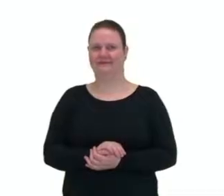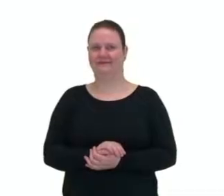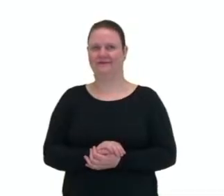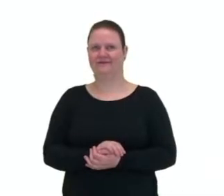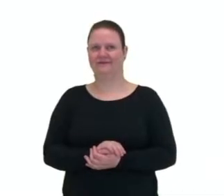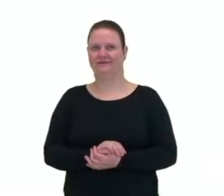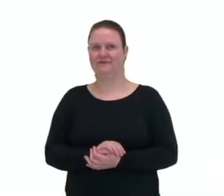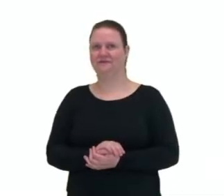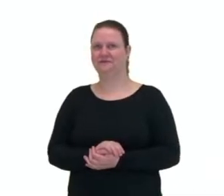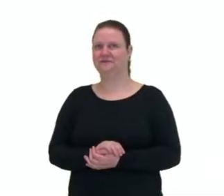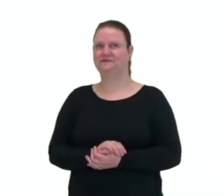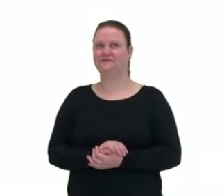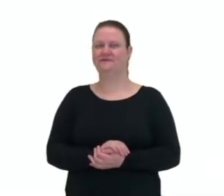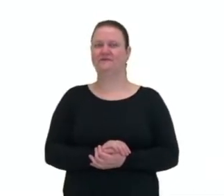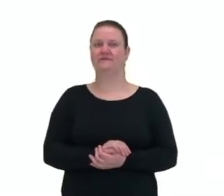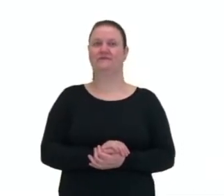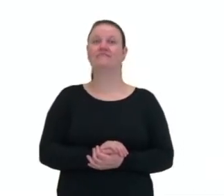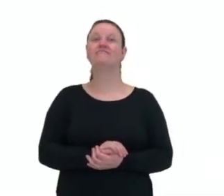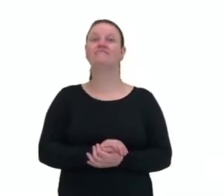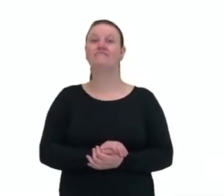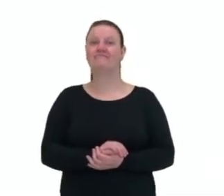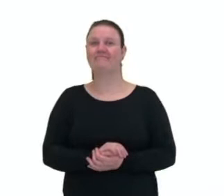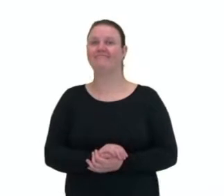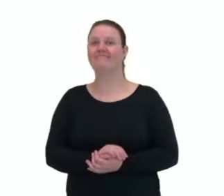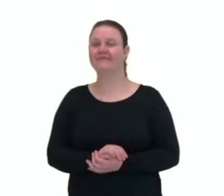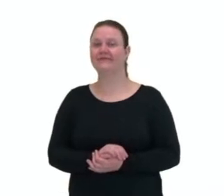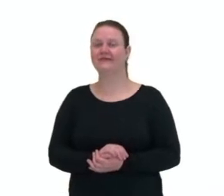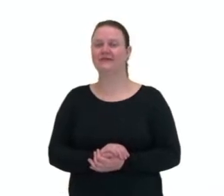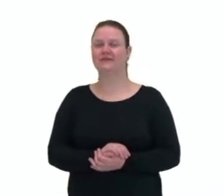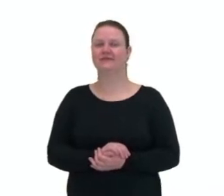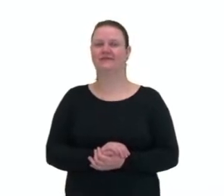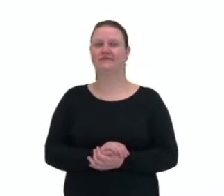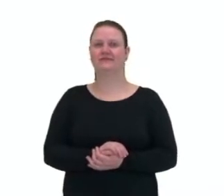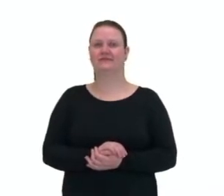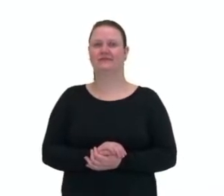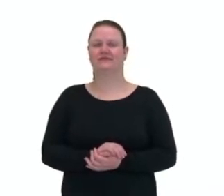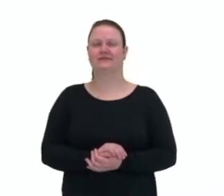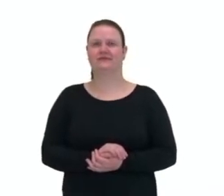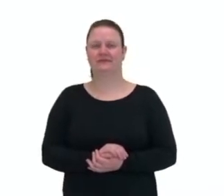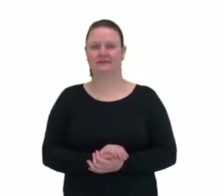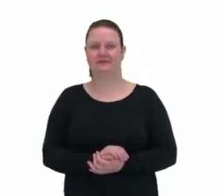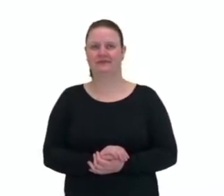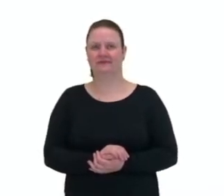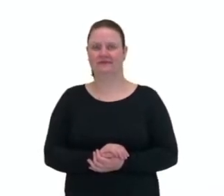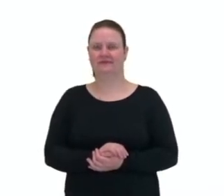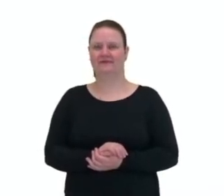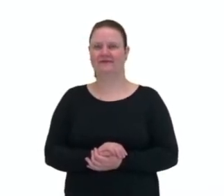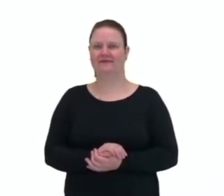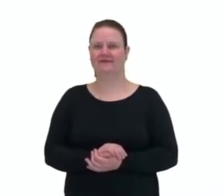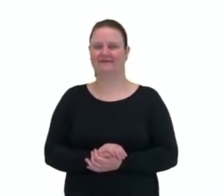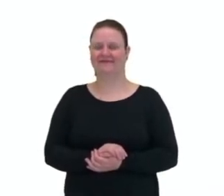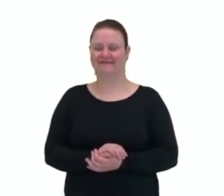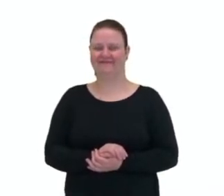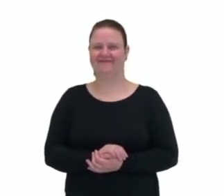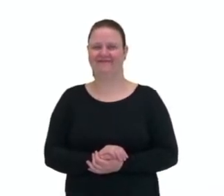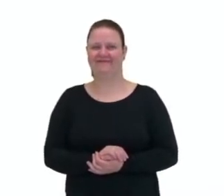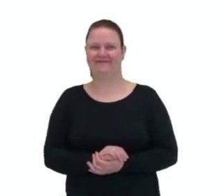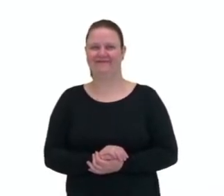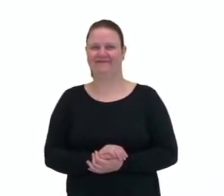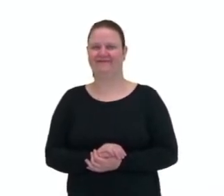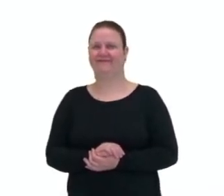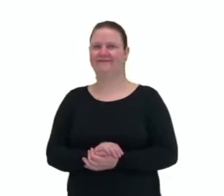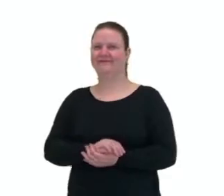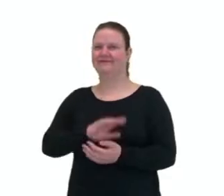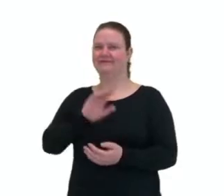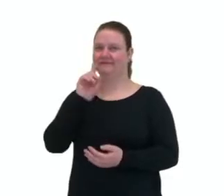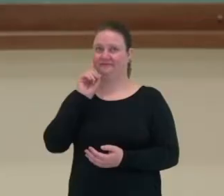arco. O objetivo principal, que conta mais pontos, é acertar exatamente o centro